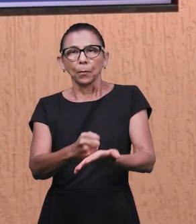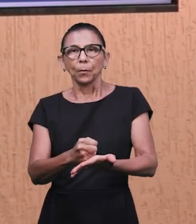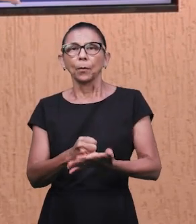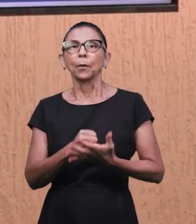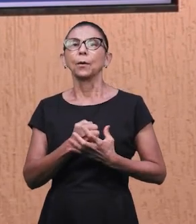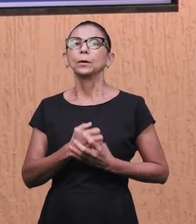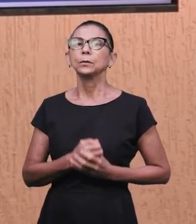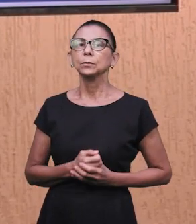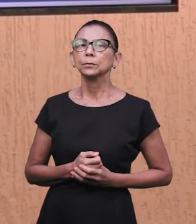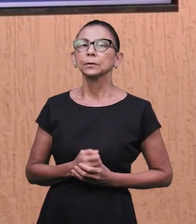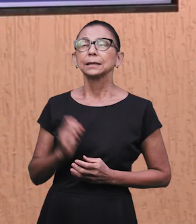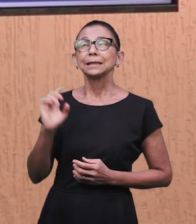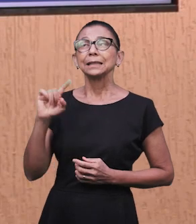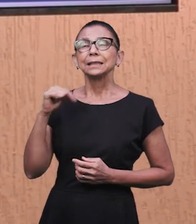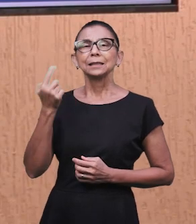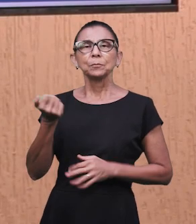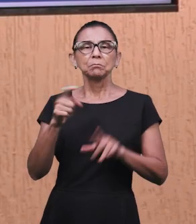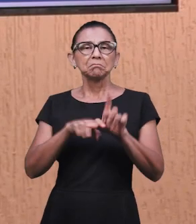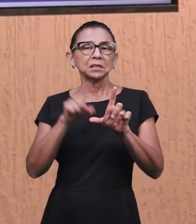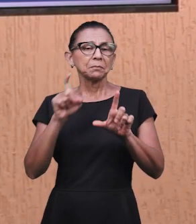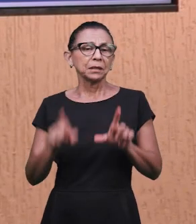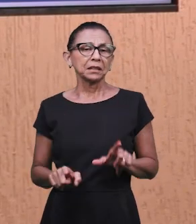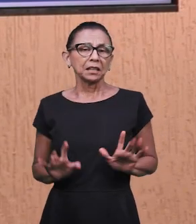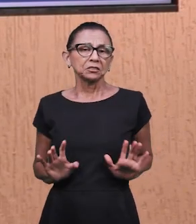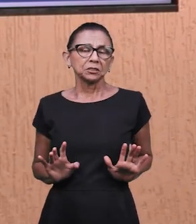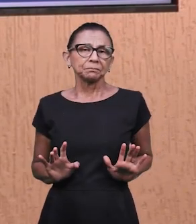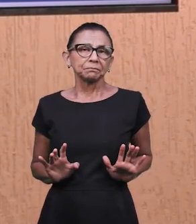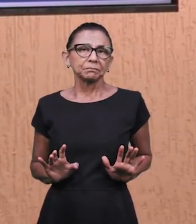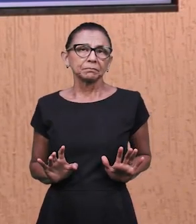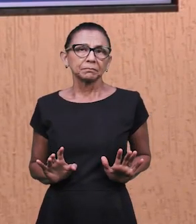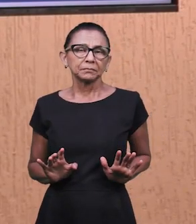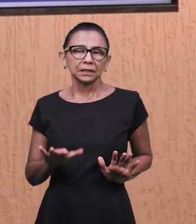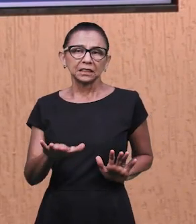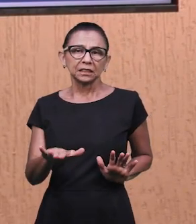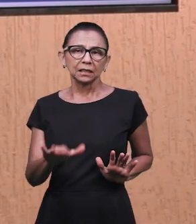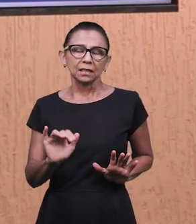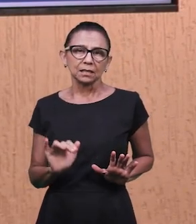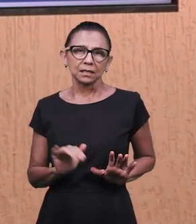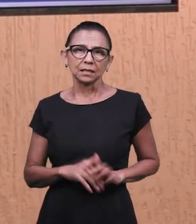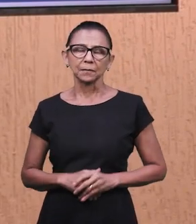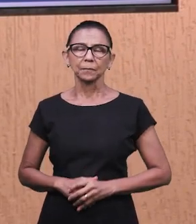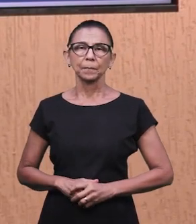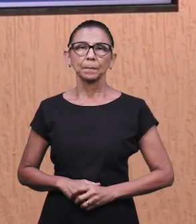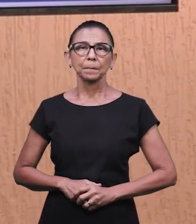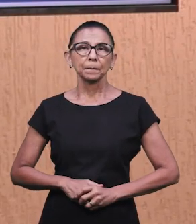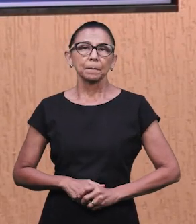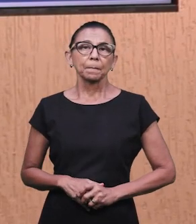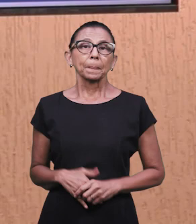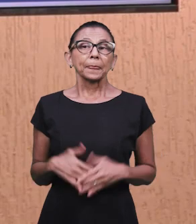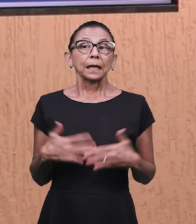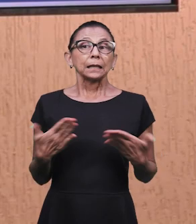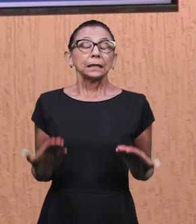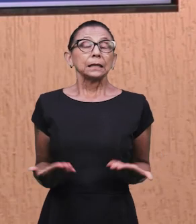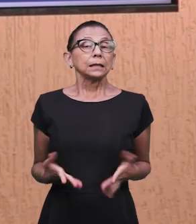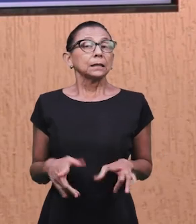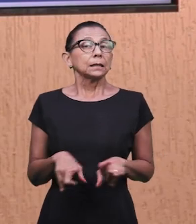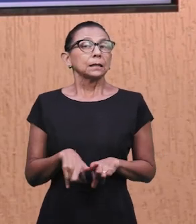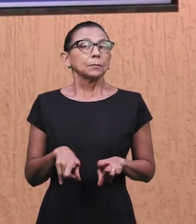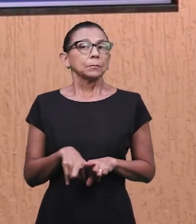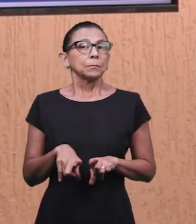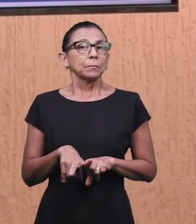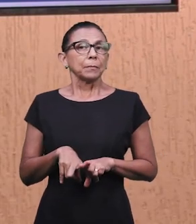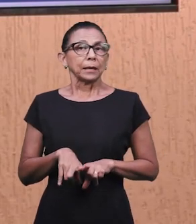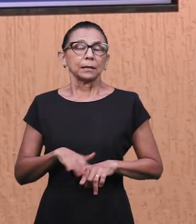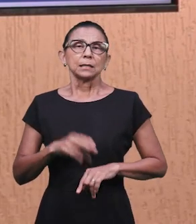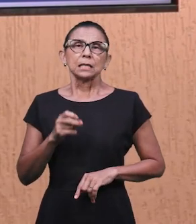consiga ficar na classe sem nenhum suporte. E se precisar que a criança mantenha